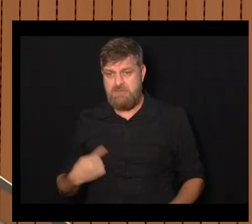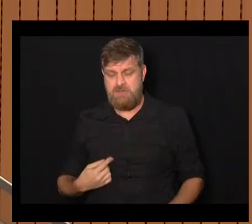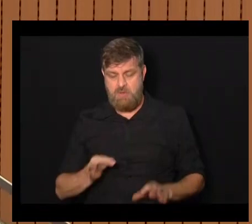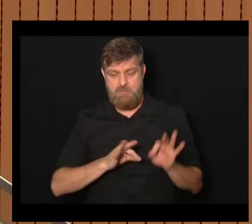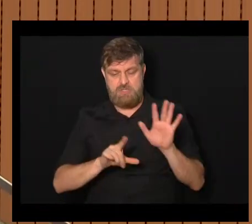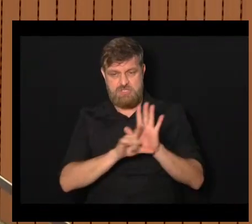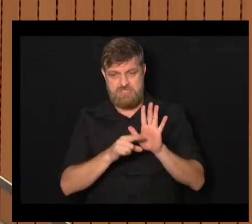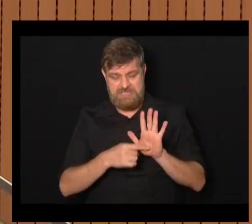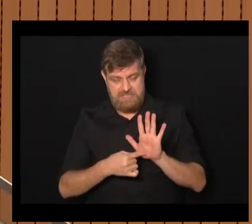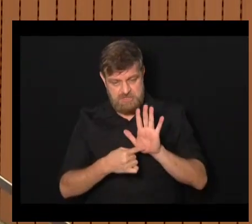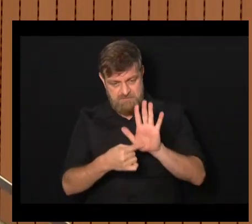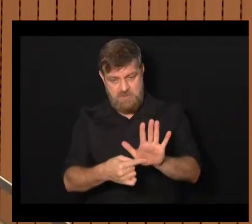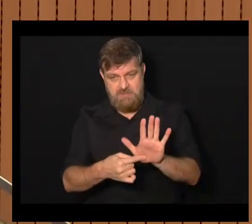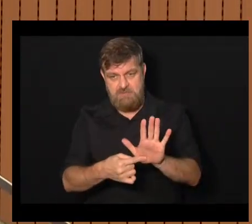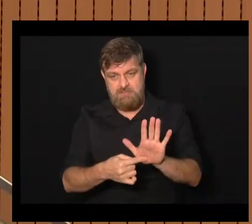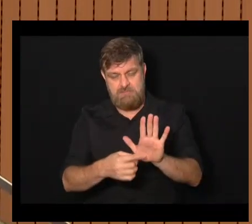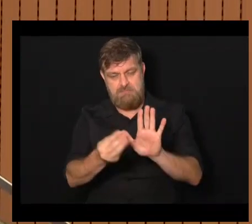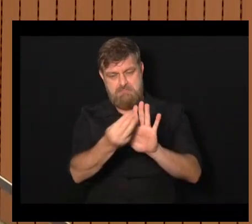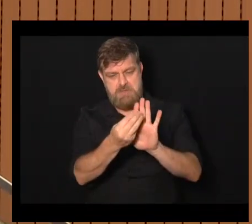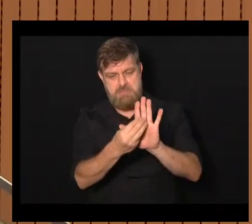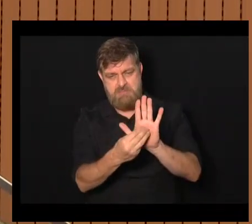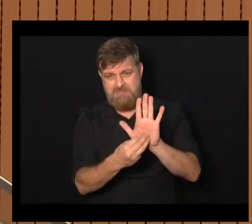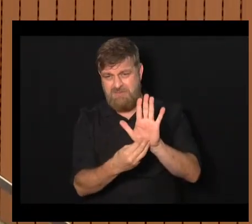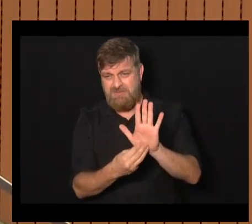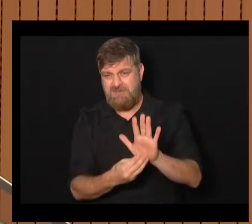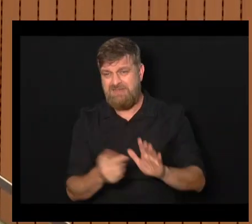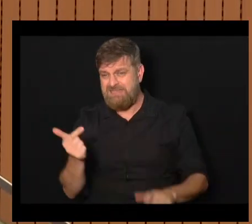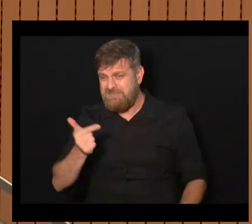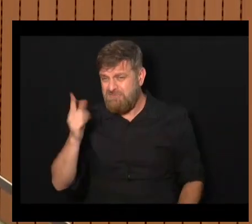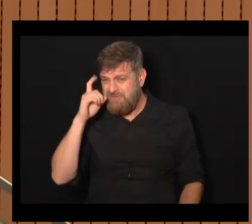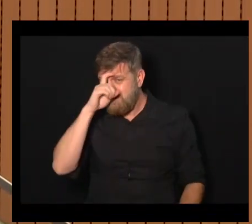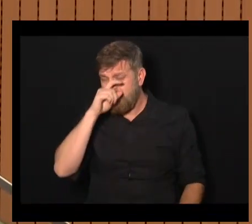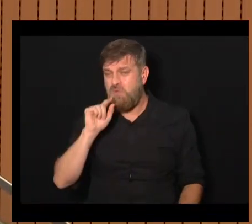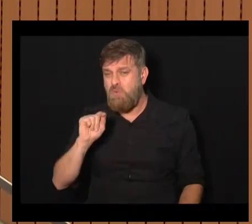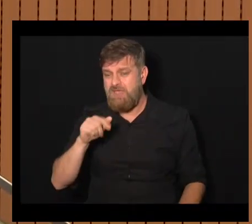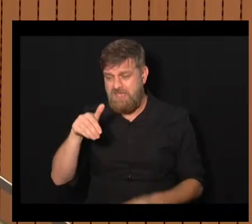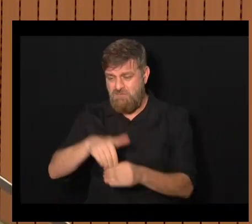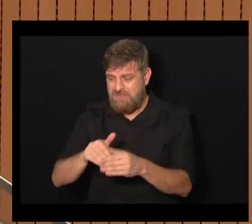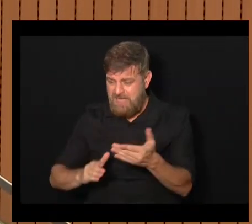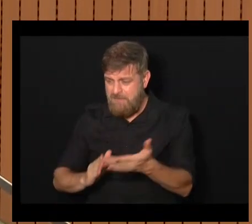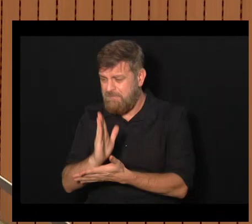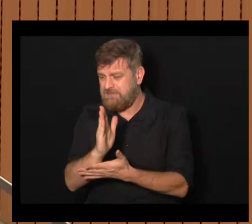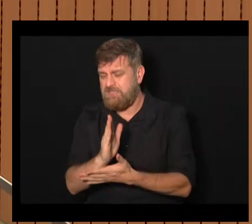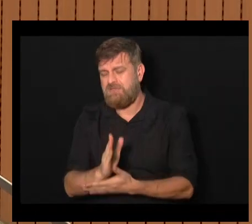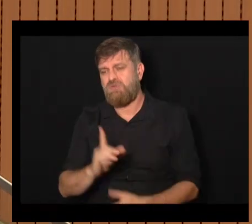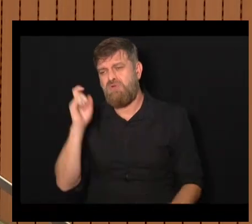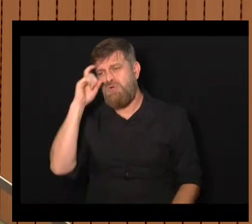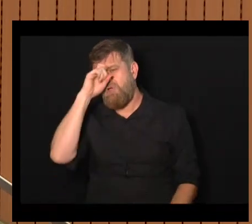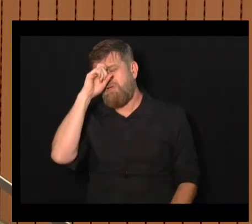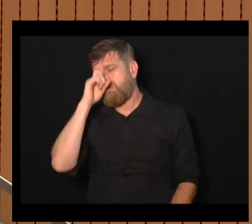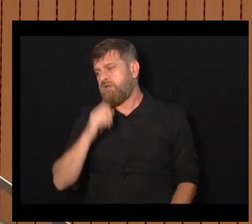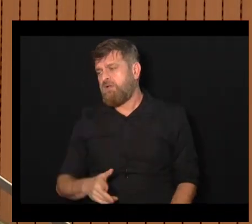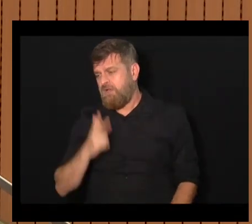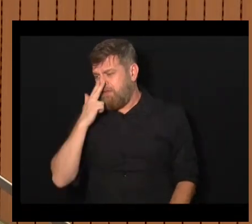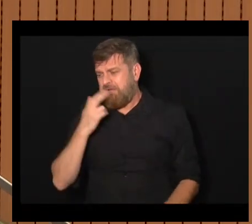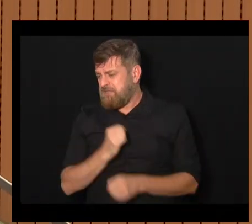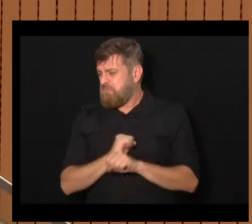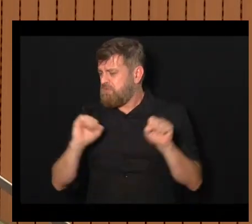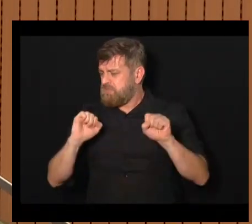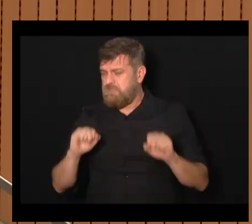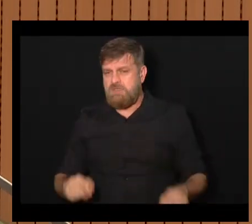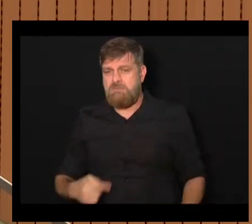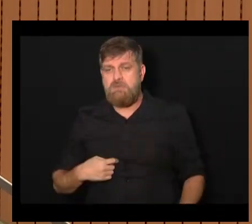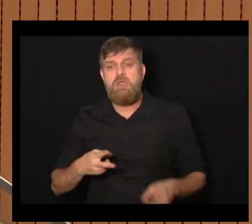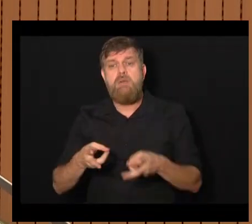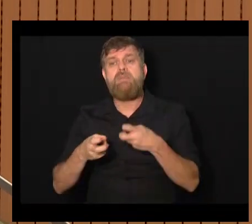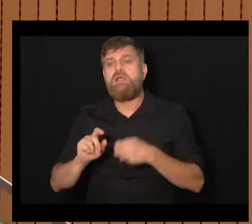colocar projetos em pauta, e segundo, de se aprovar. O que eu percebo com isso é